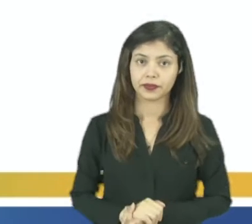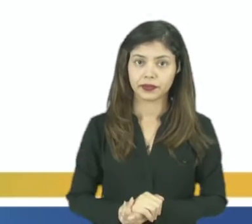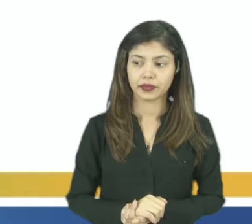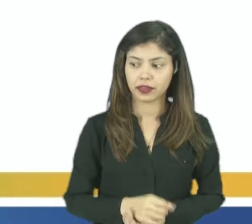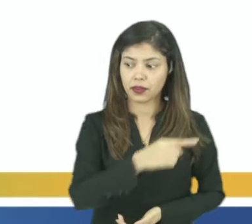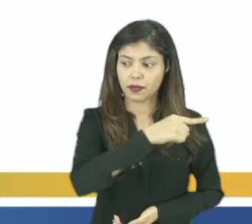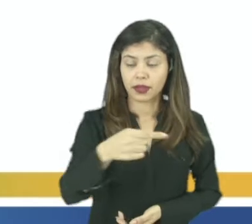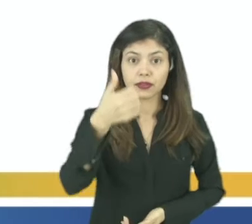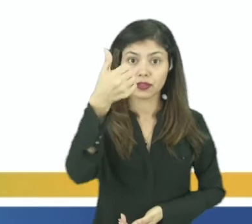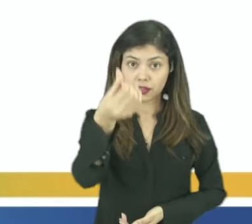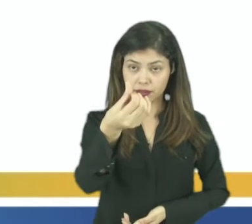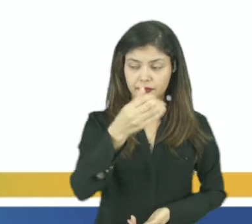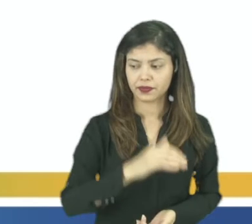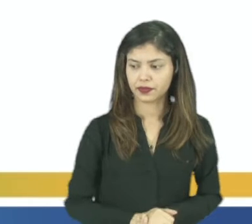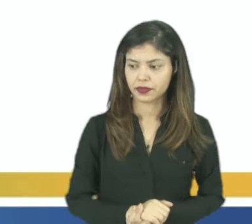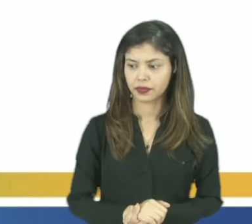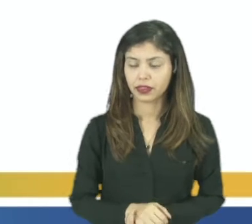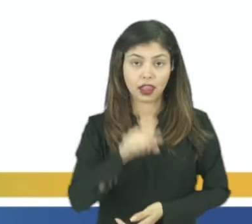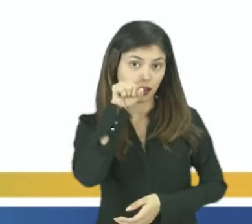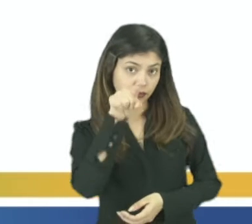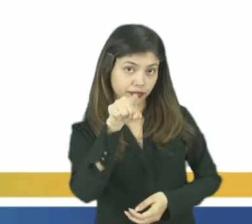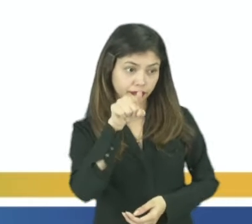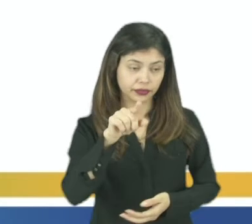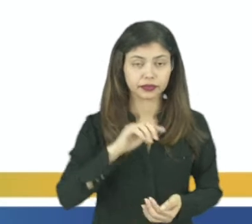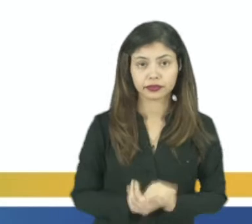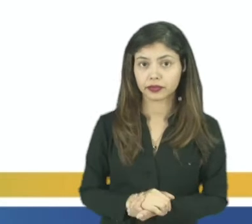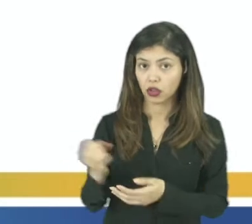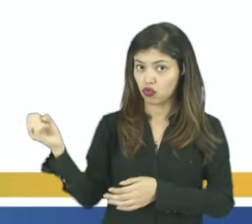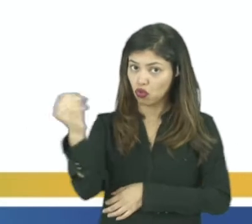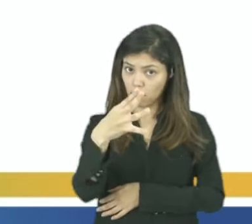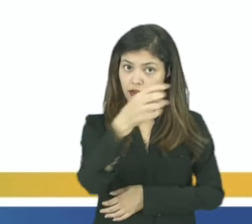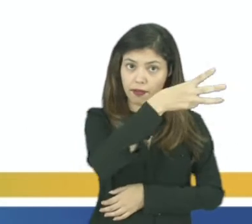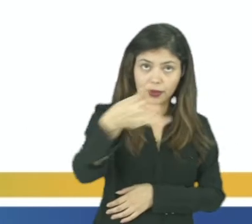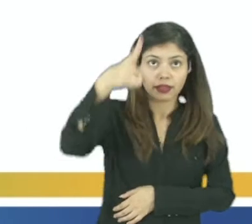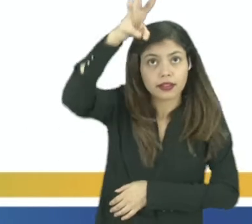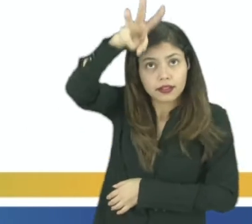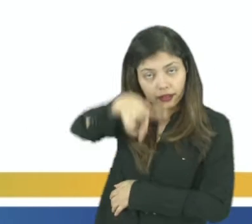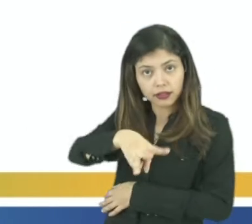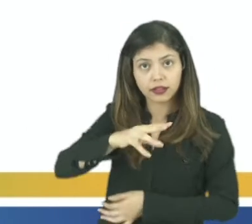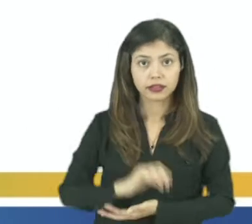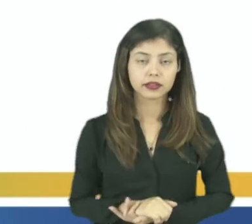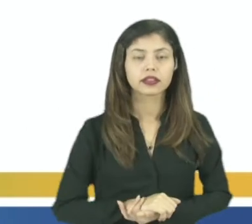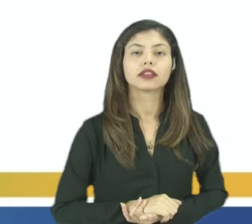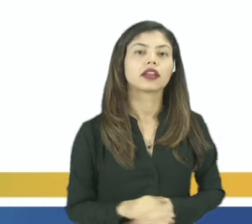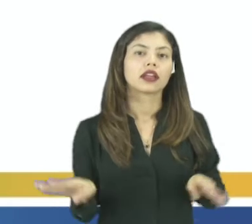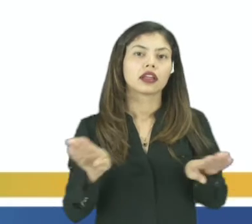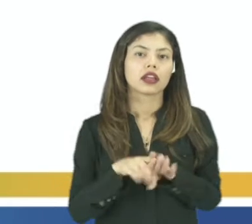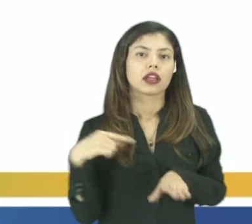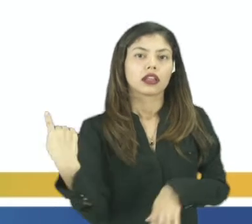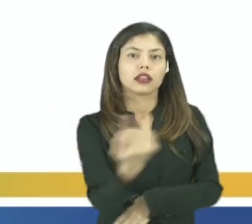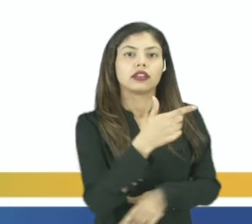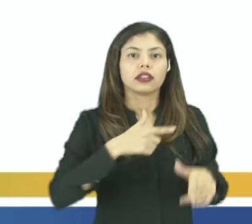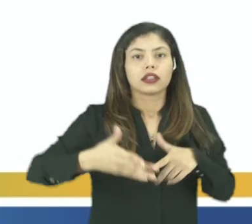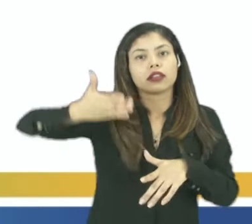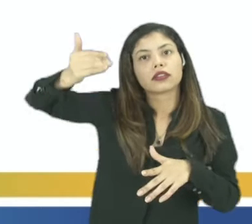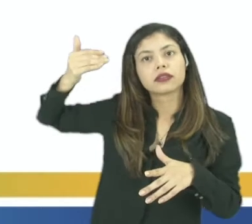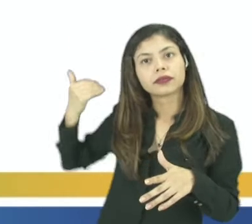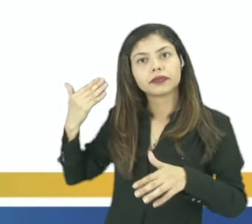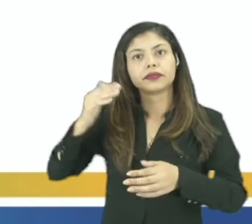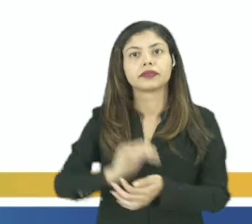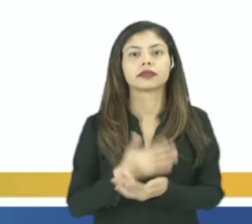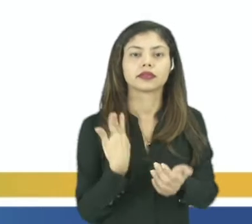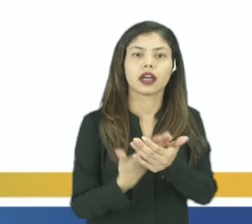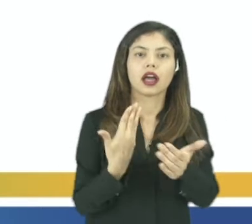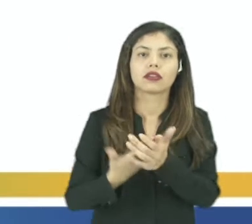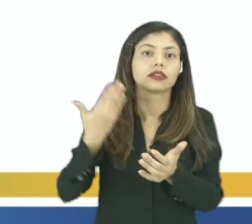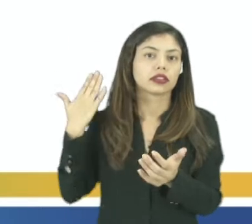o menos 6. Então essa é a nova matriz que nós trabalhamos da anterior, certo?